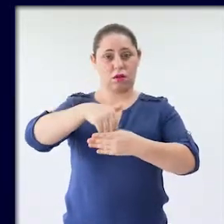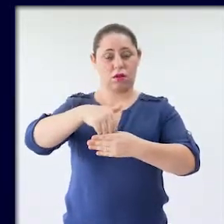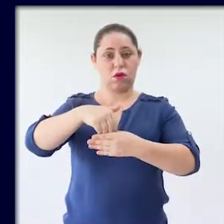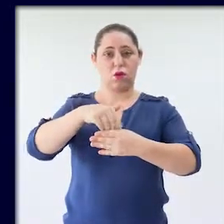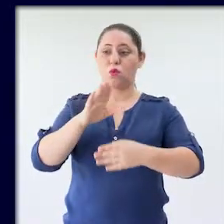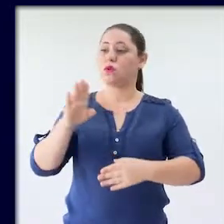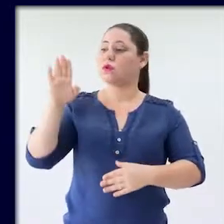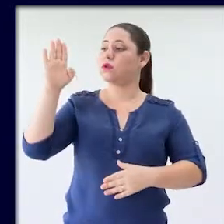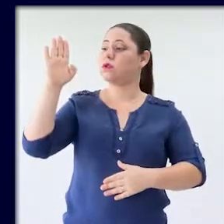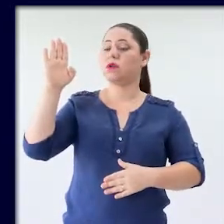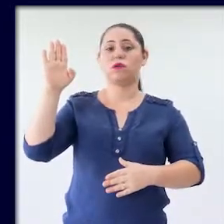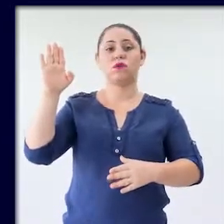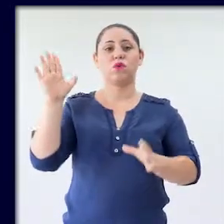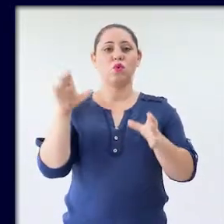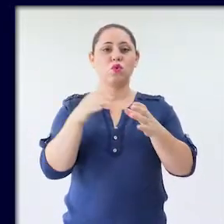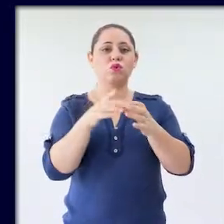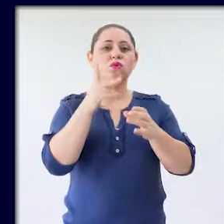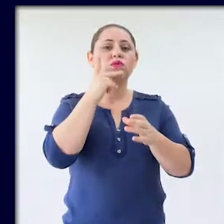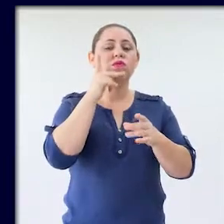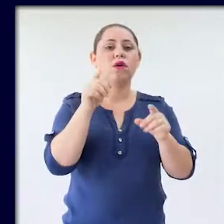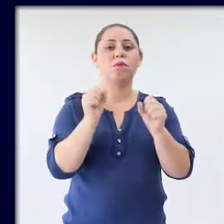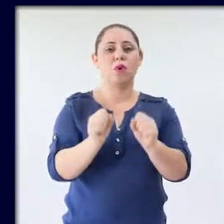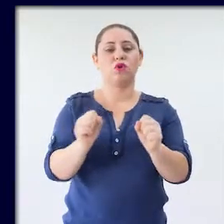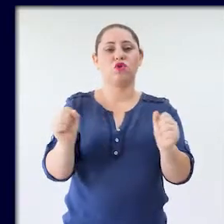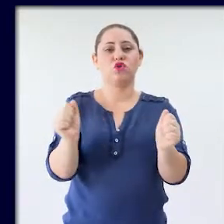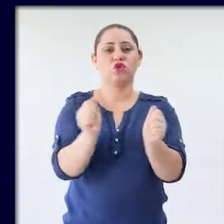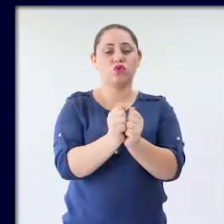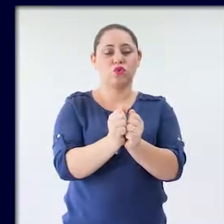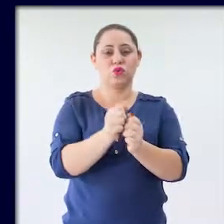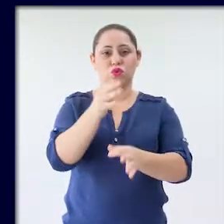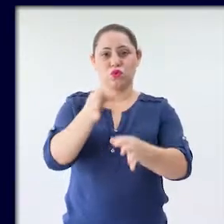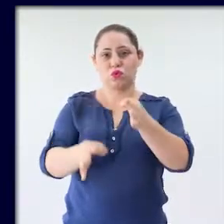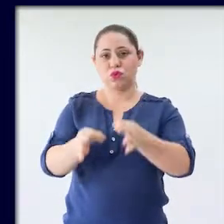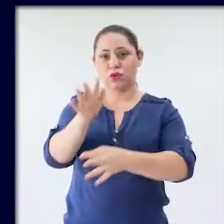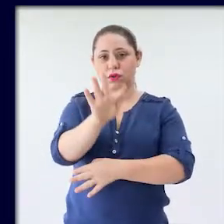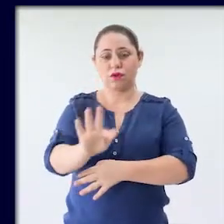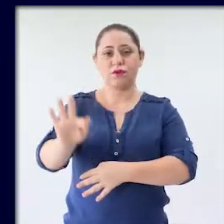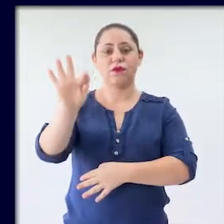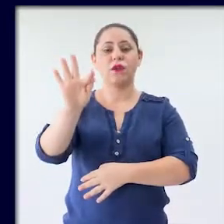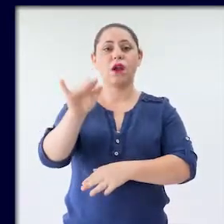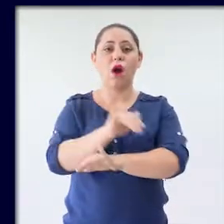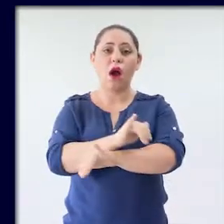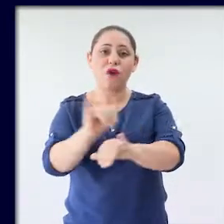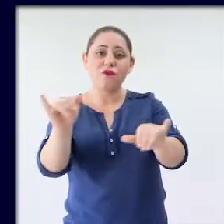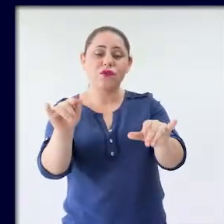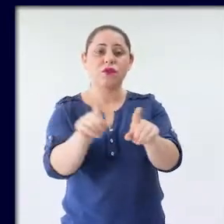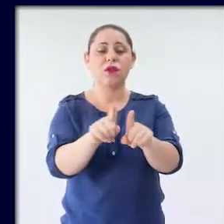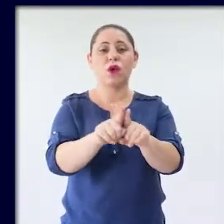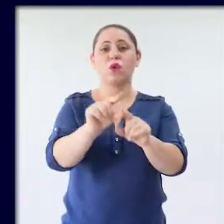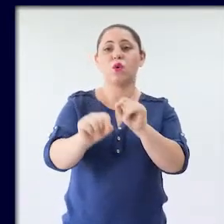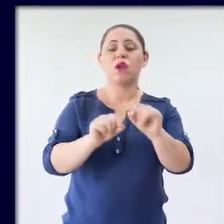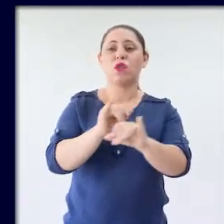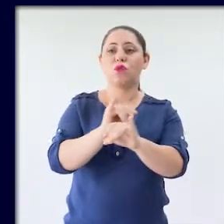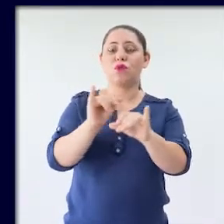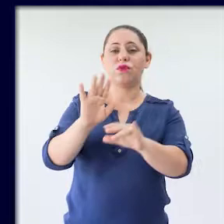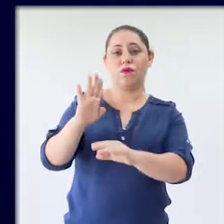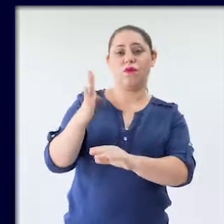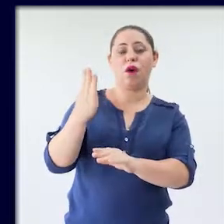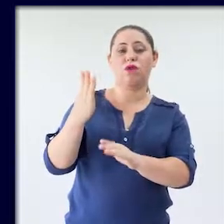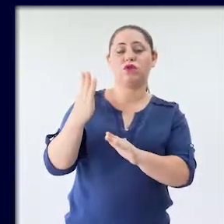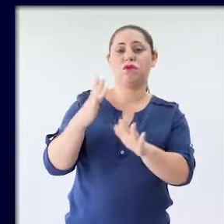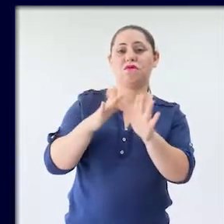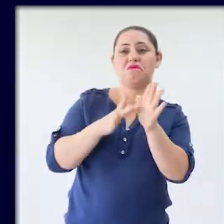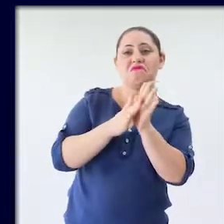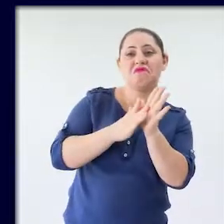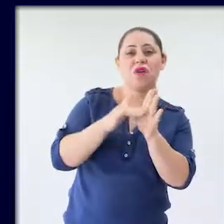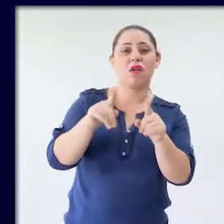os partidos e as coligações, eles poderão postular junto à Justiça Federal, noticiando uma fake news e pedindo que